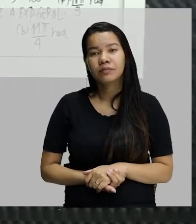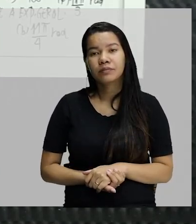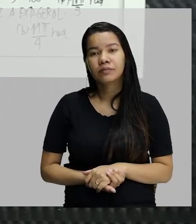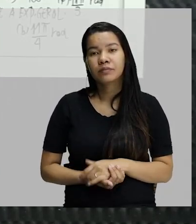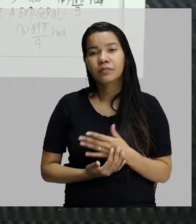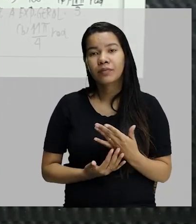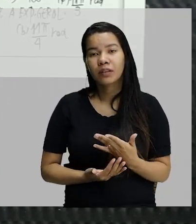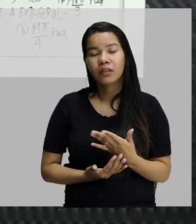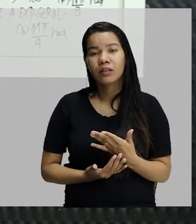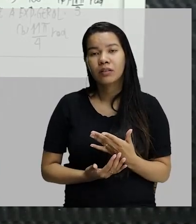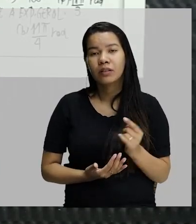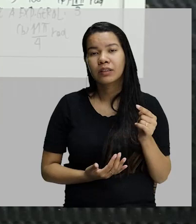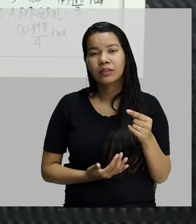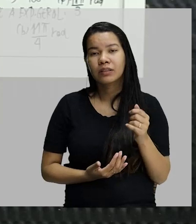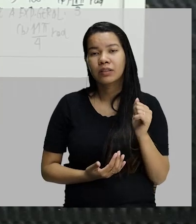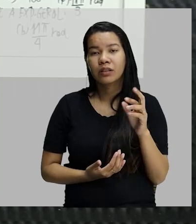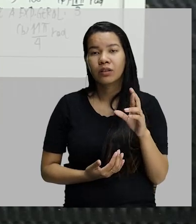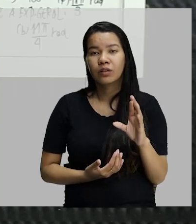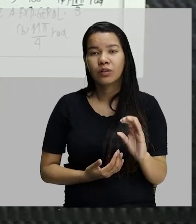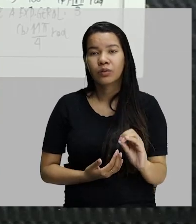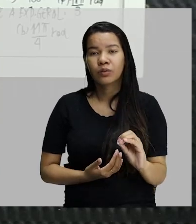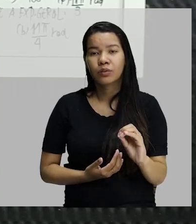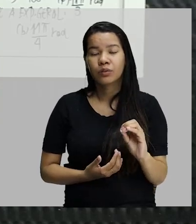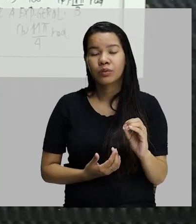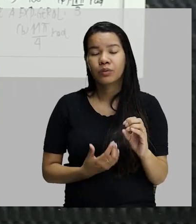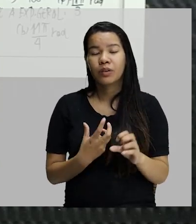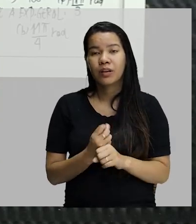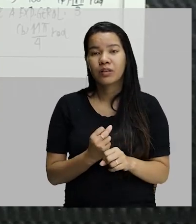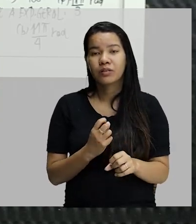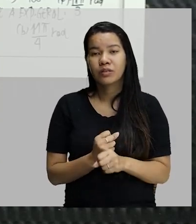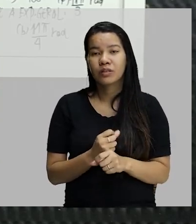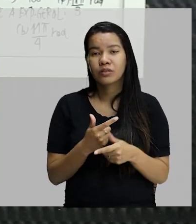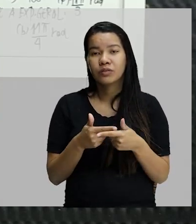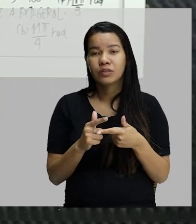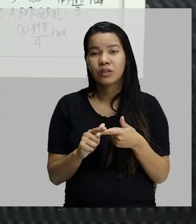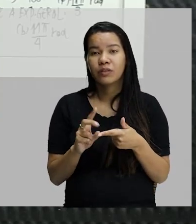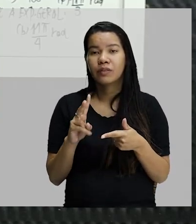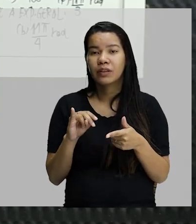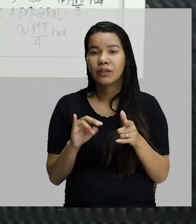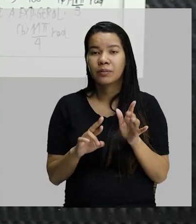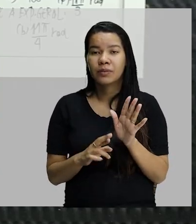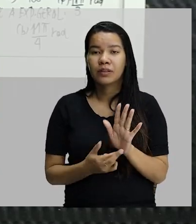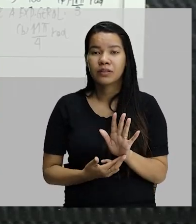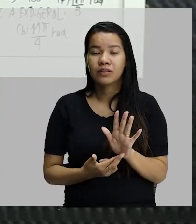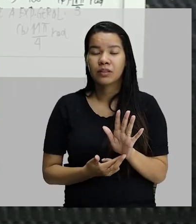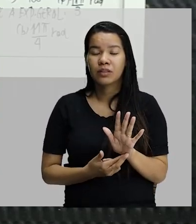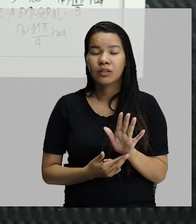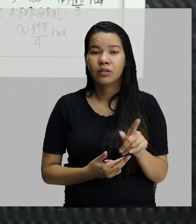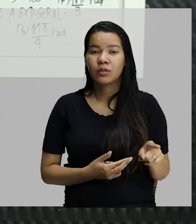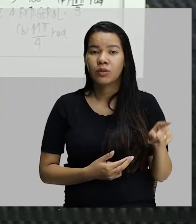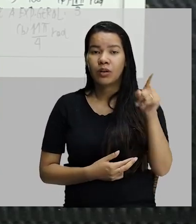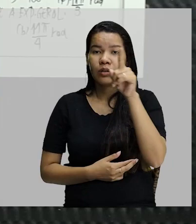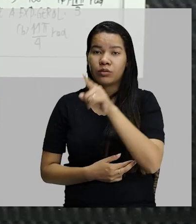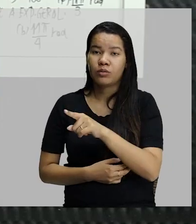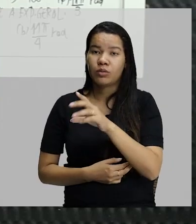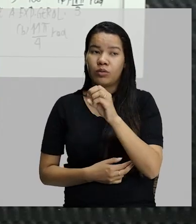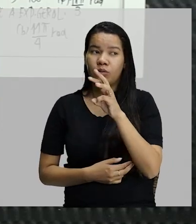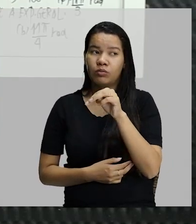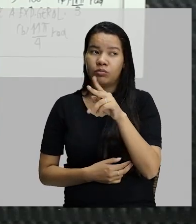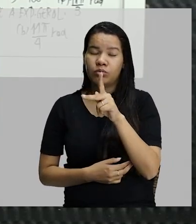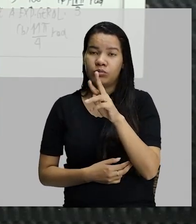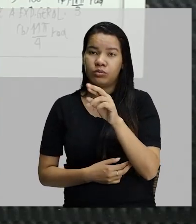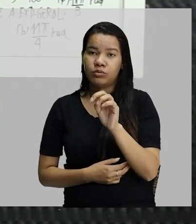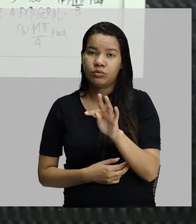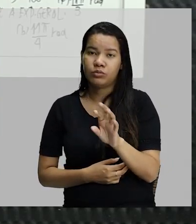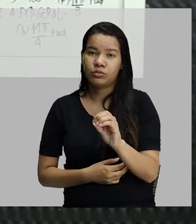Certo? Então, esse arco aqui, ó, o resto dessa divisão, que representa o arco côngruo, ou